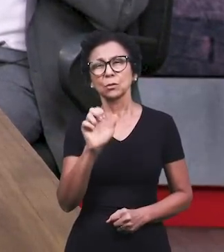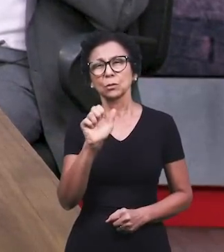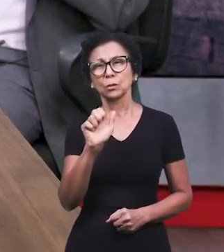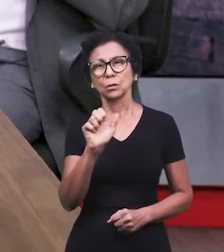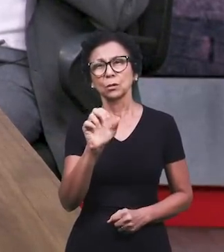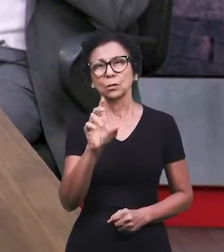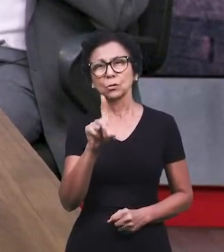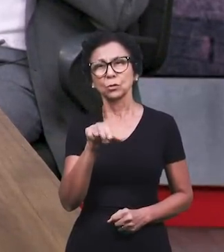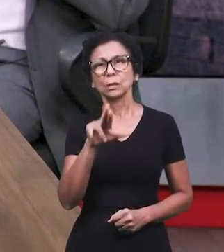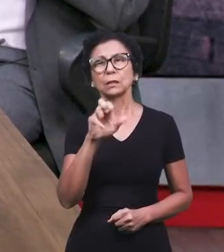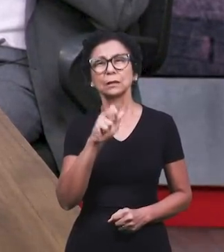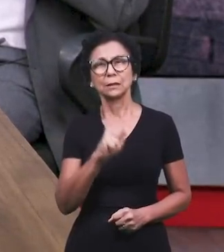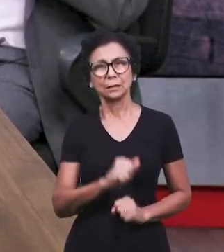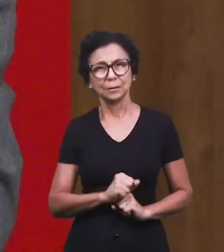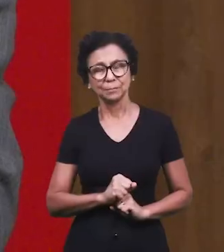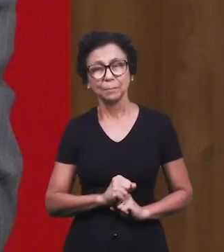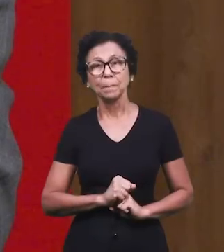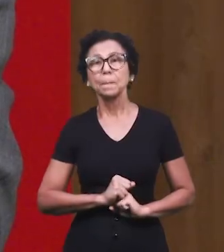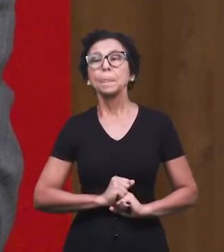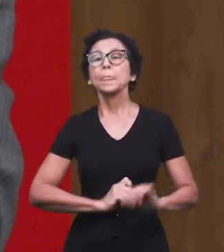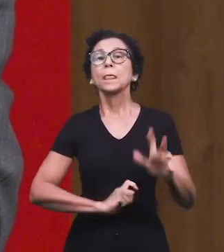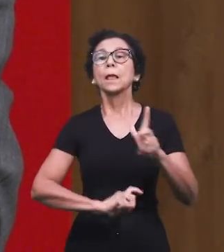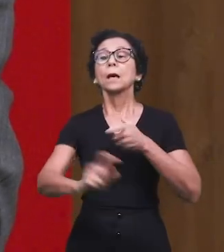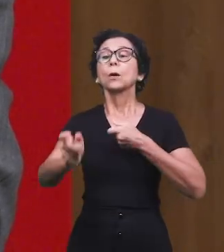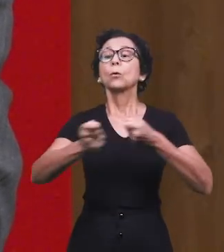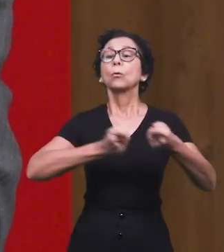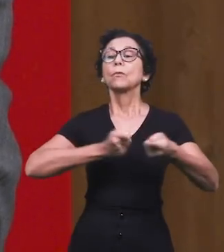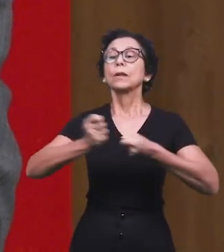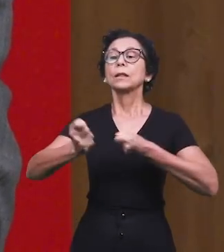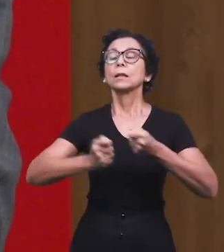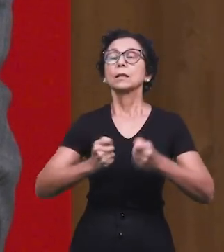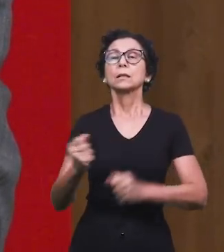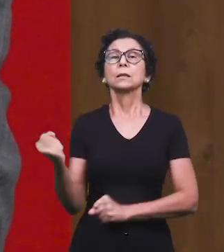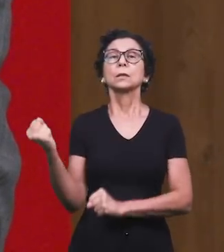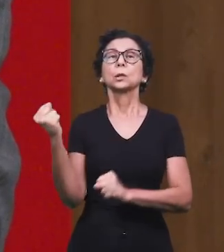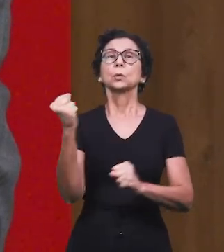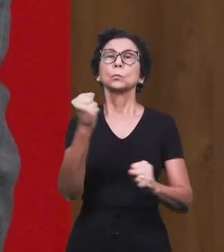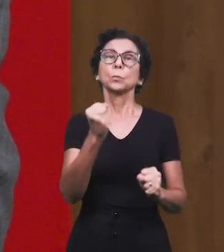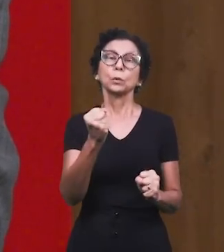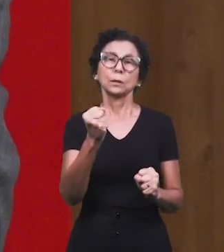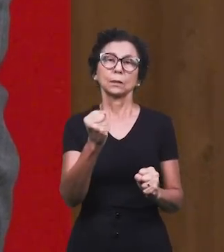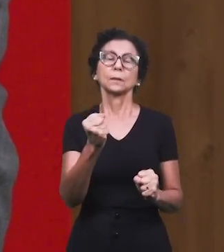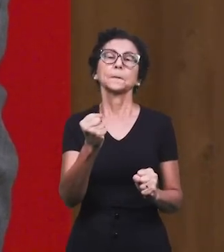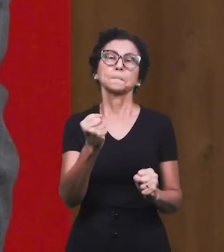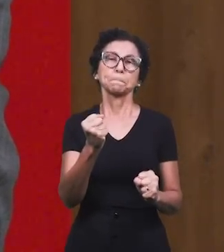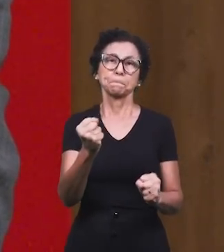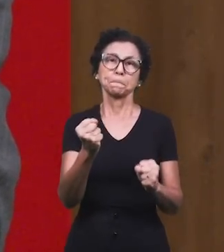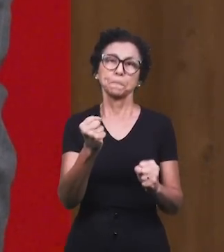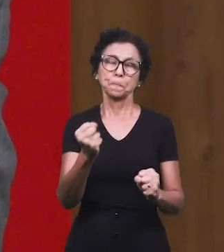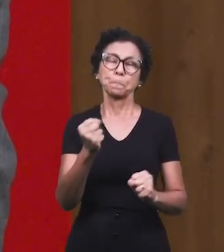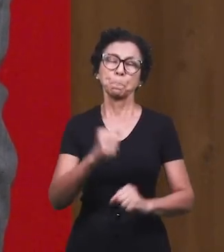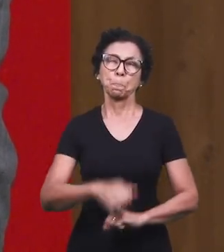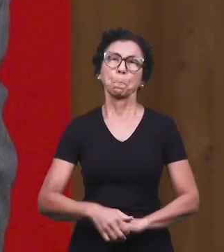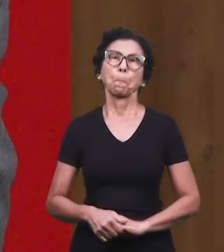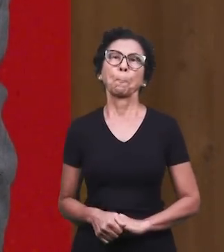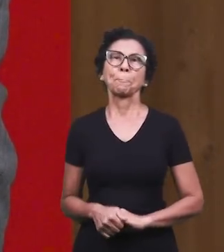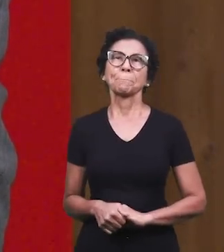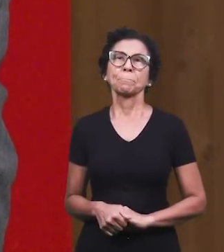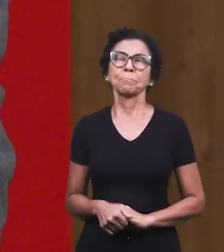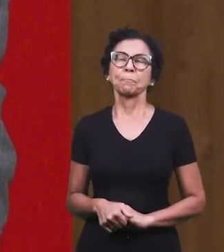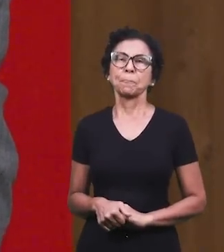o que comandava a força do império era o poder bélico. Era o que